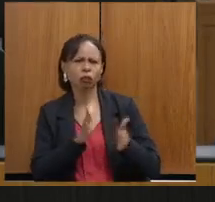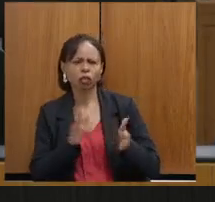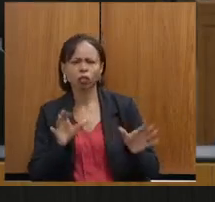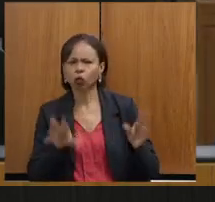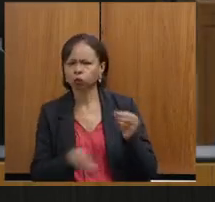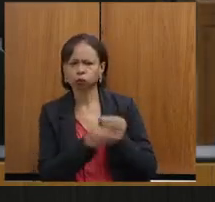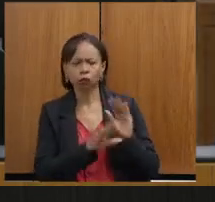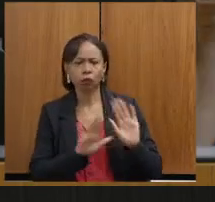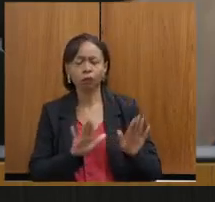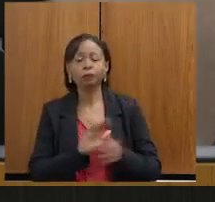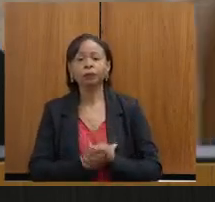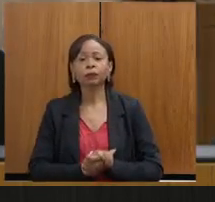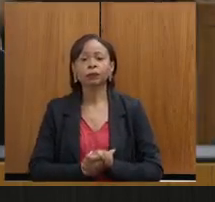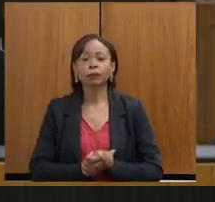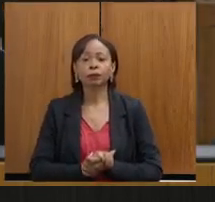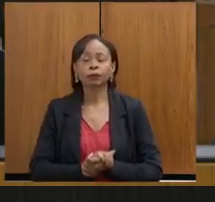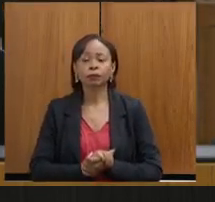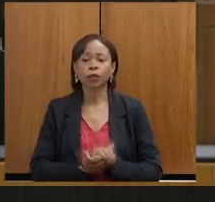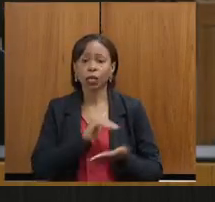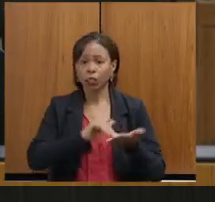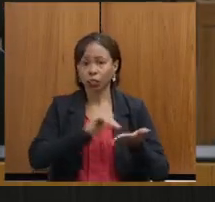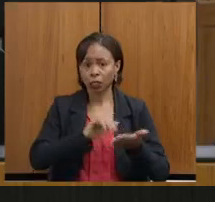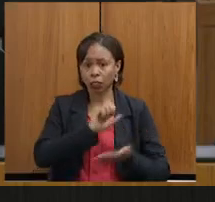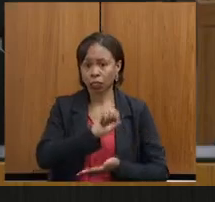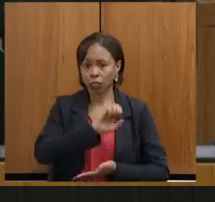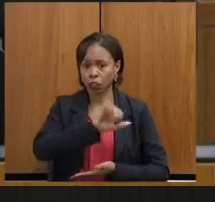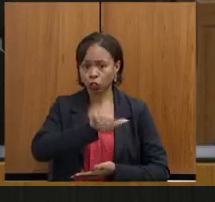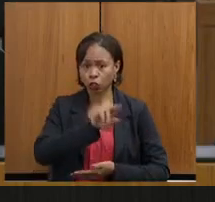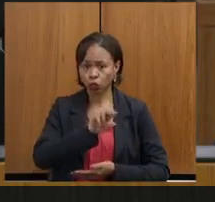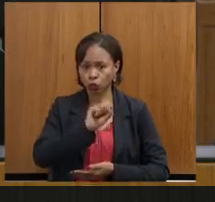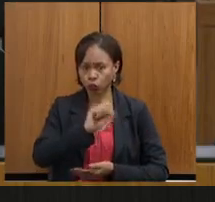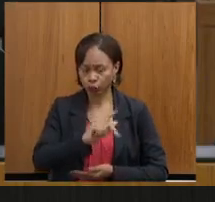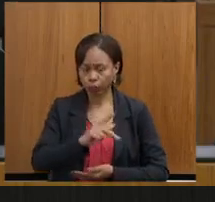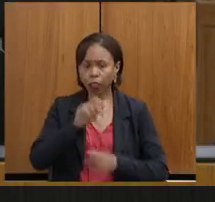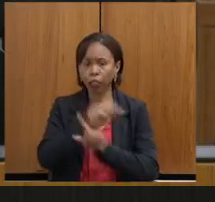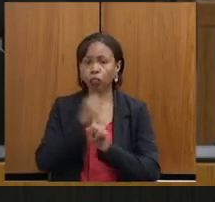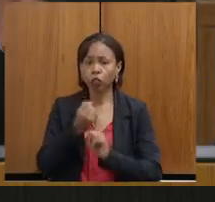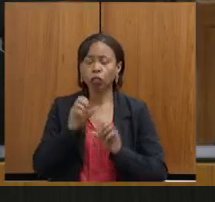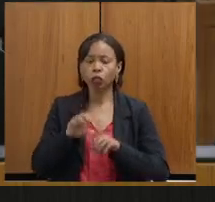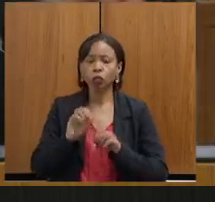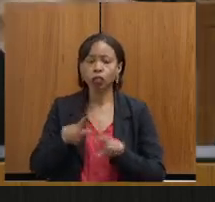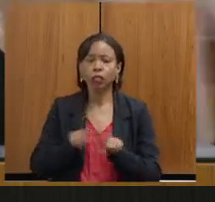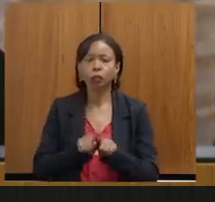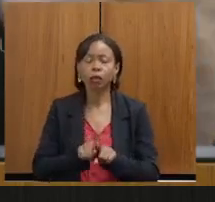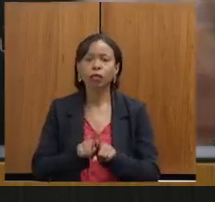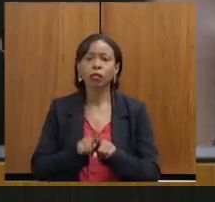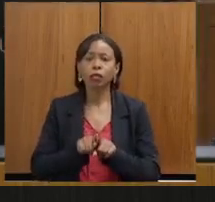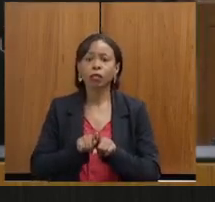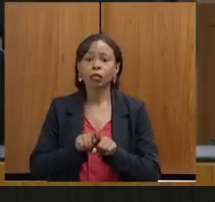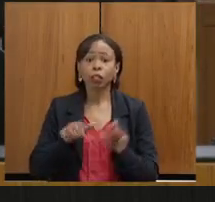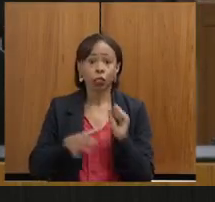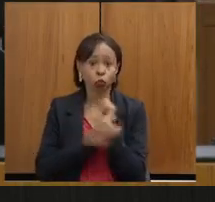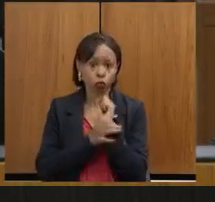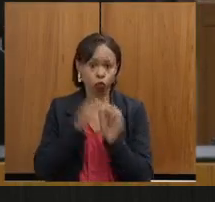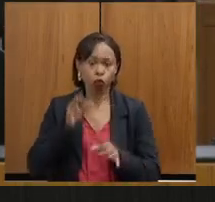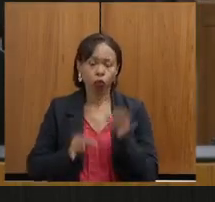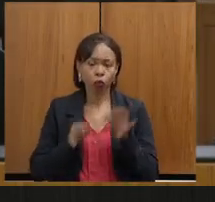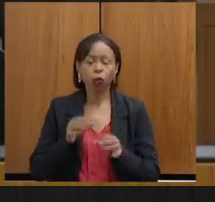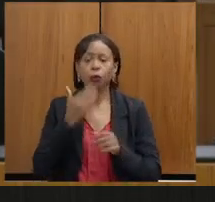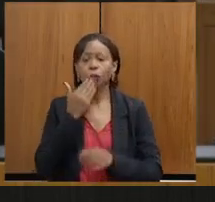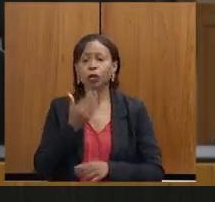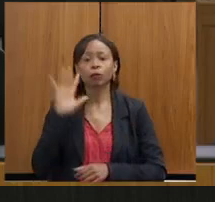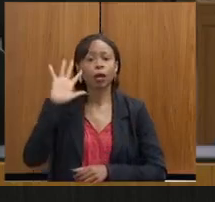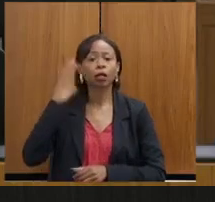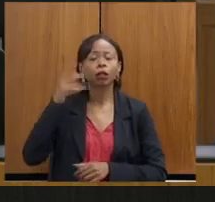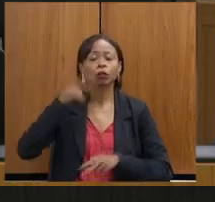João é só complemento sejusp Secretaria de atendimento sócio-educativo secretaria cidade justiça e Segurança Pública Soares pedindo providências para que seja